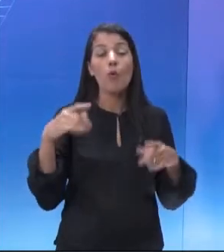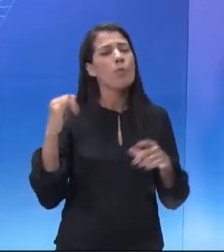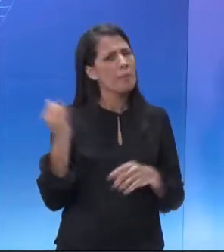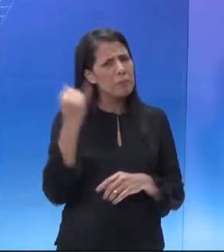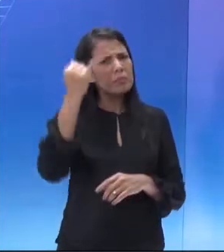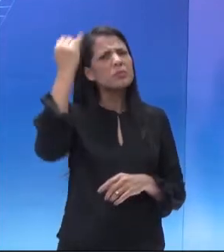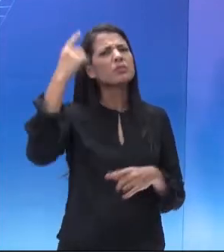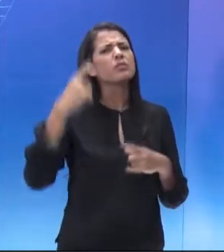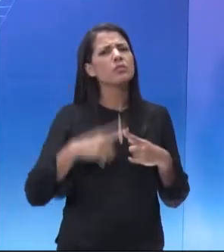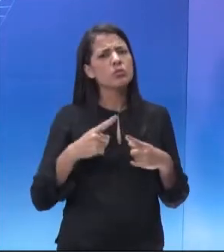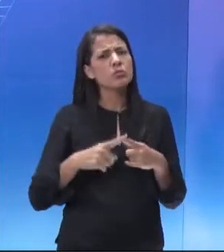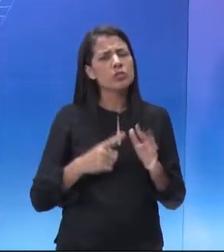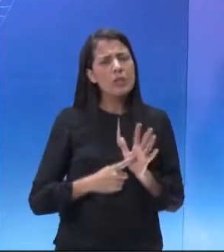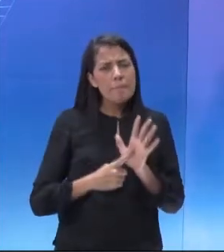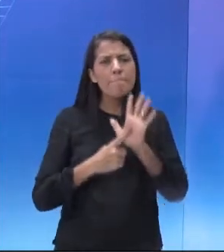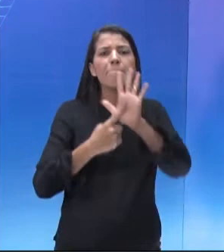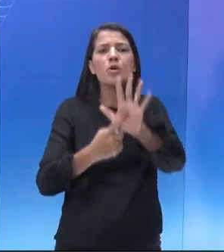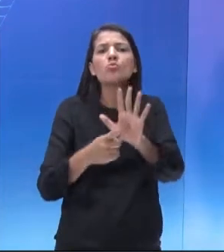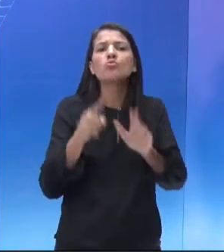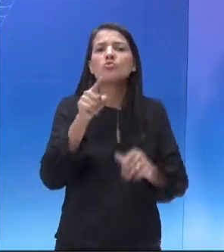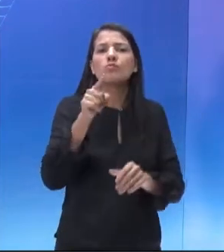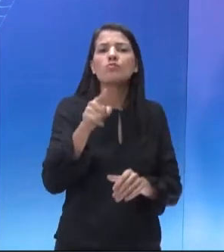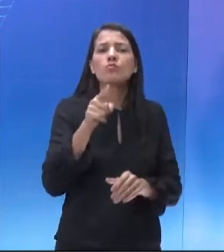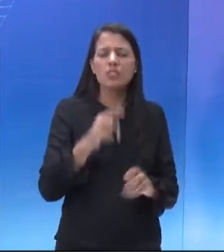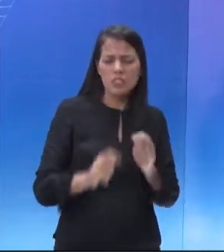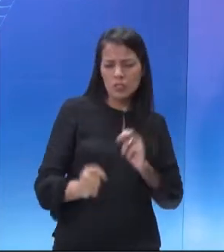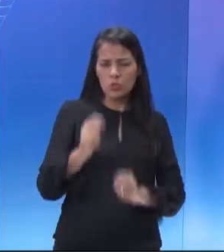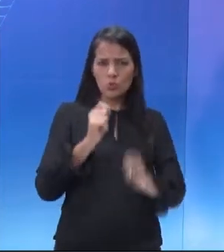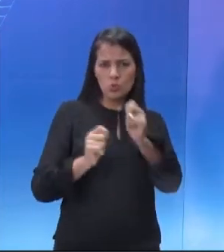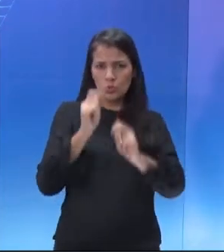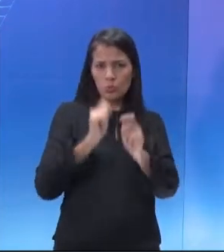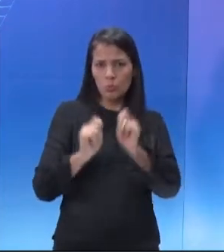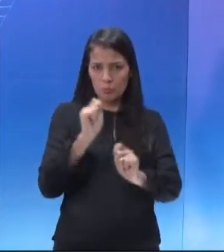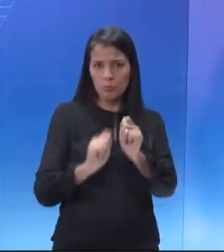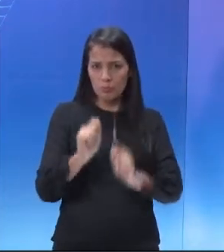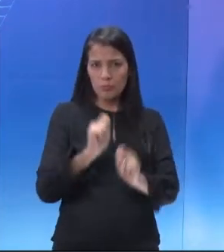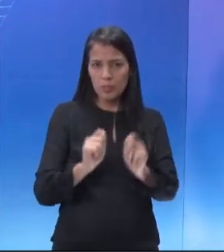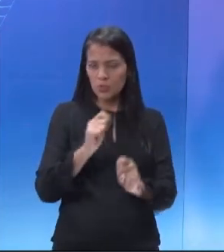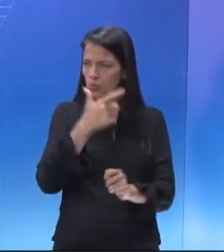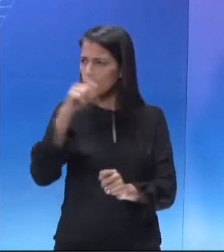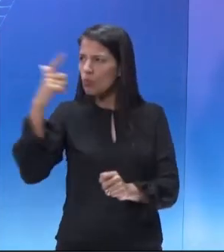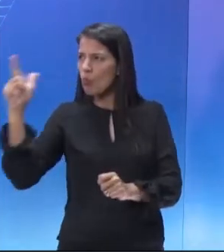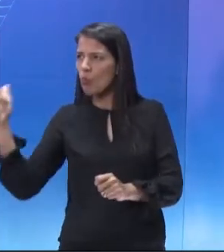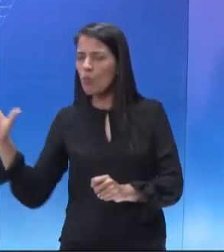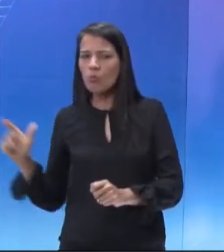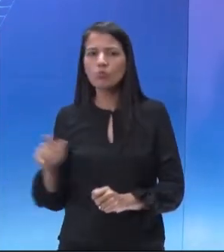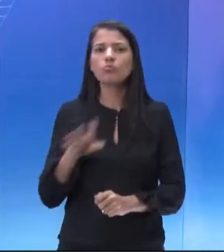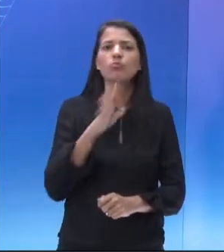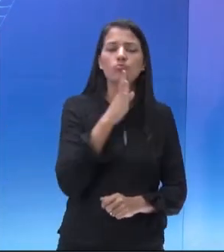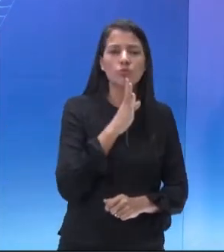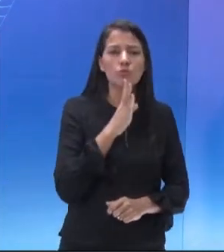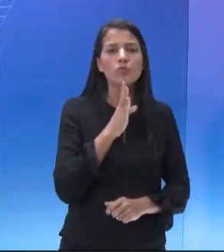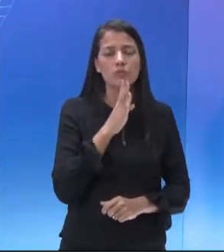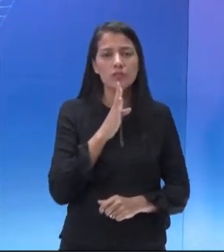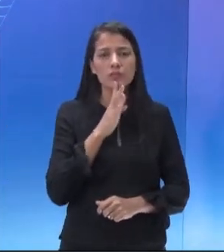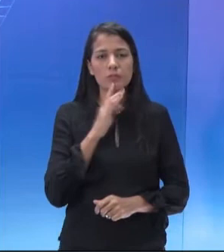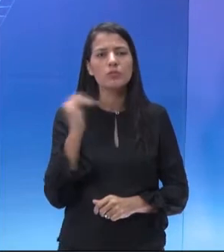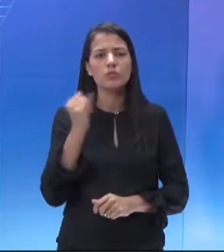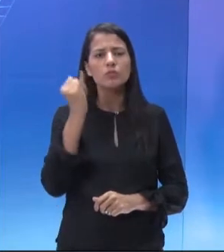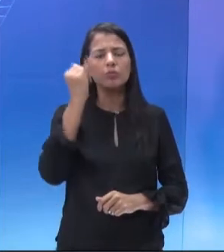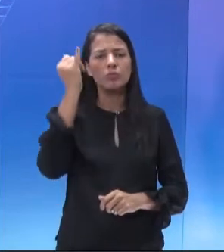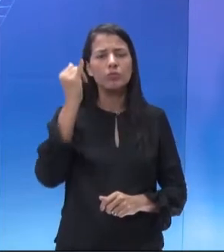domina outras áreas do conhecimento, não é? Então, assim como nós temos argumentos que são coringas,